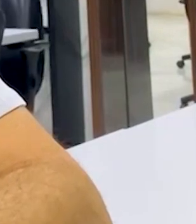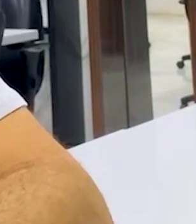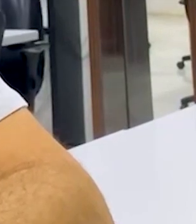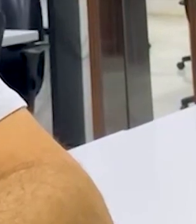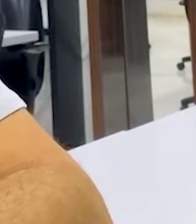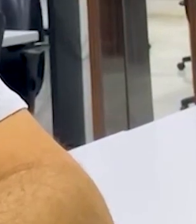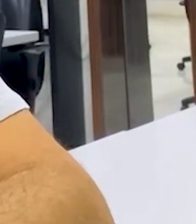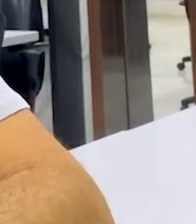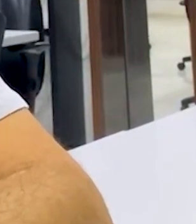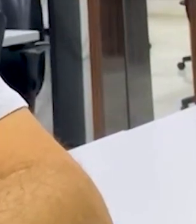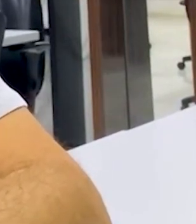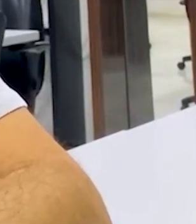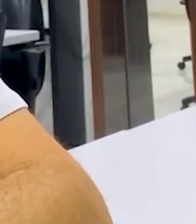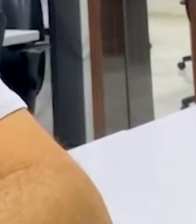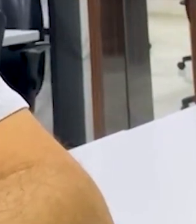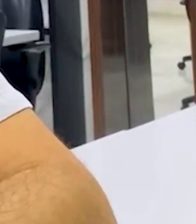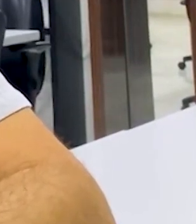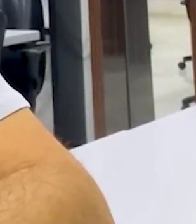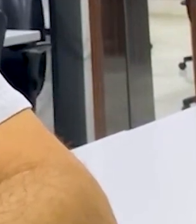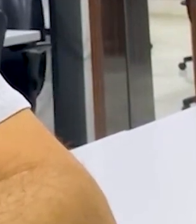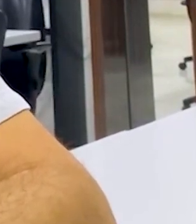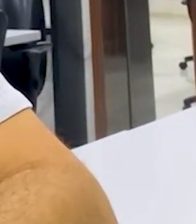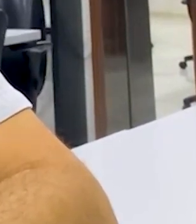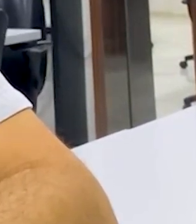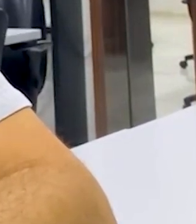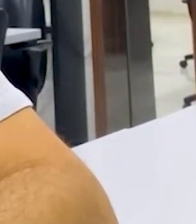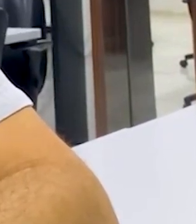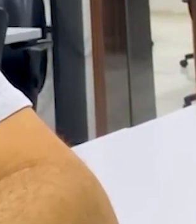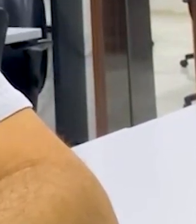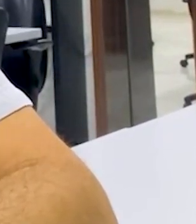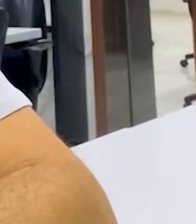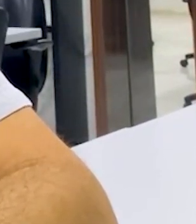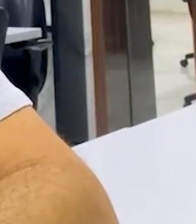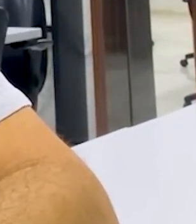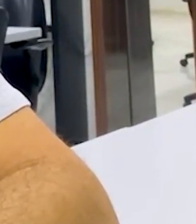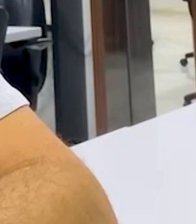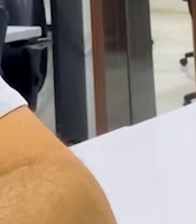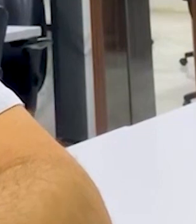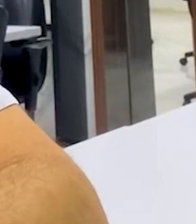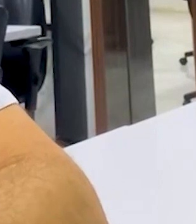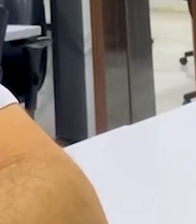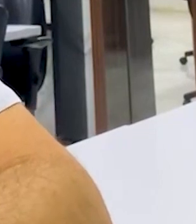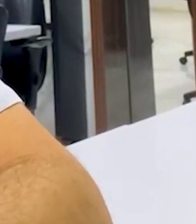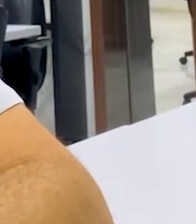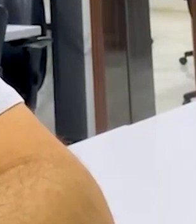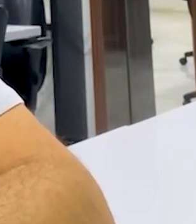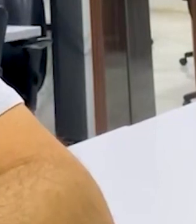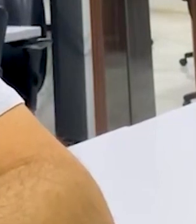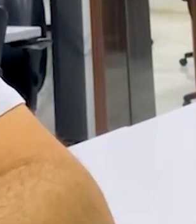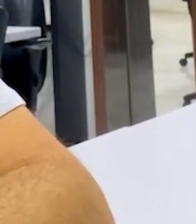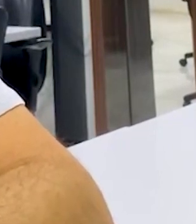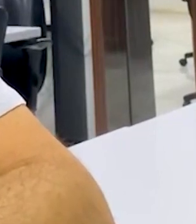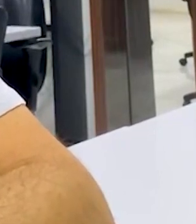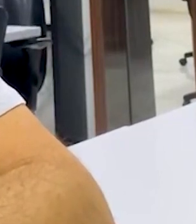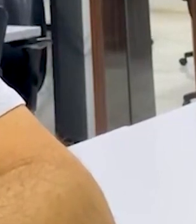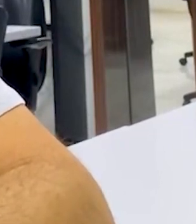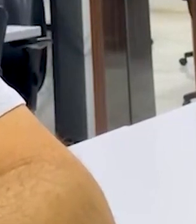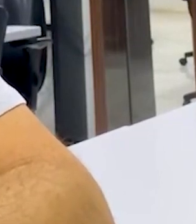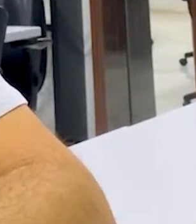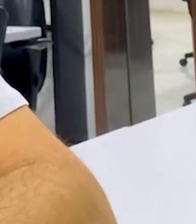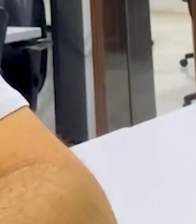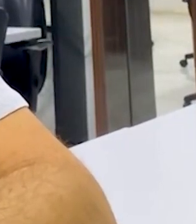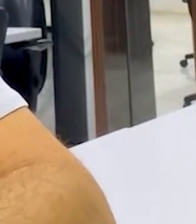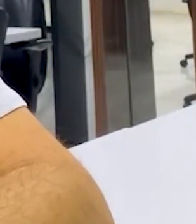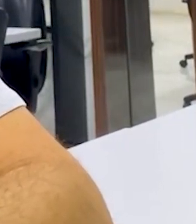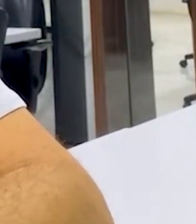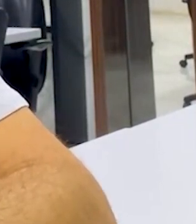turno da tarde, de acordo com a organização da escola e com as demandas, necessidades indicadas pelas famílias no ato do cadastro e